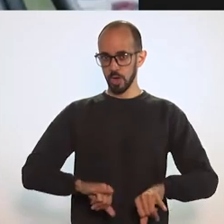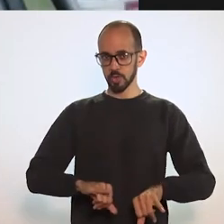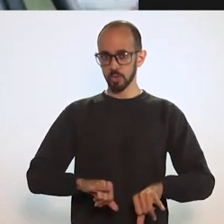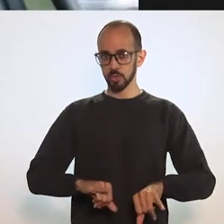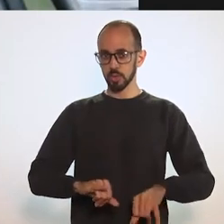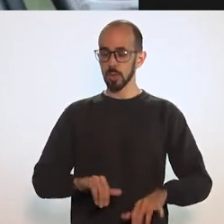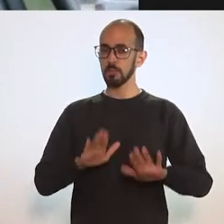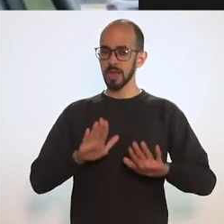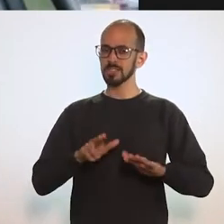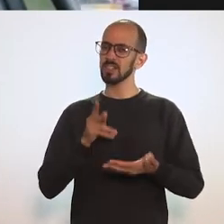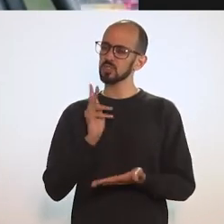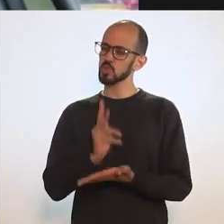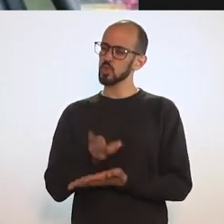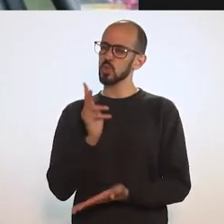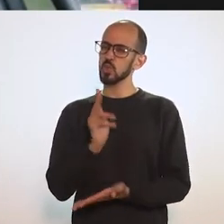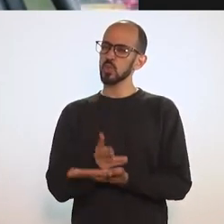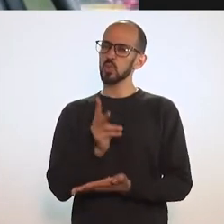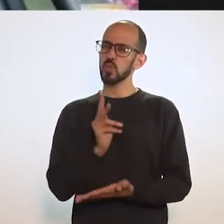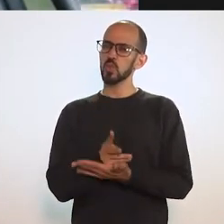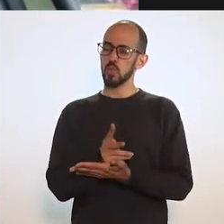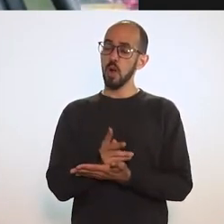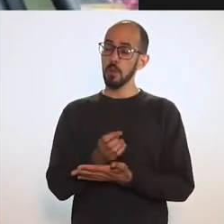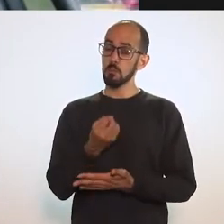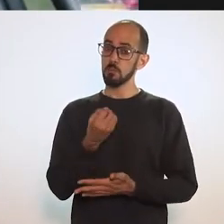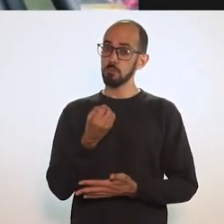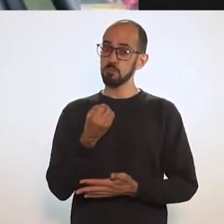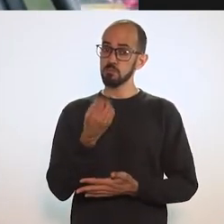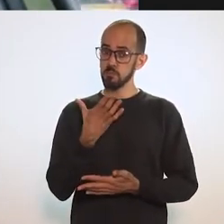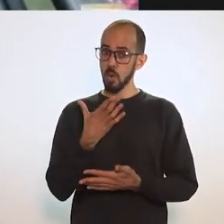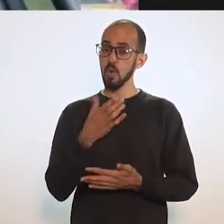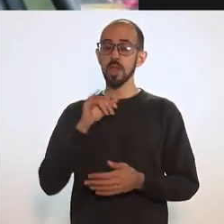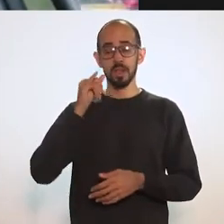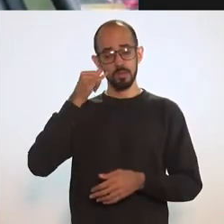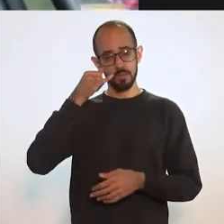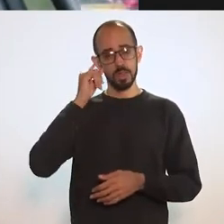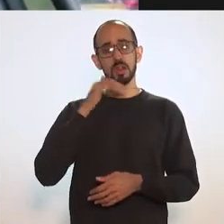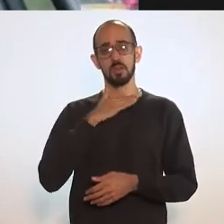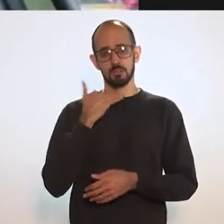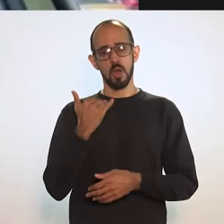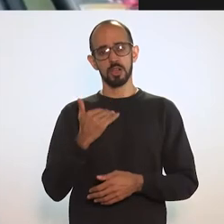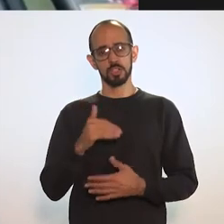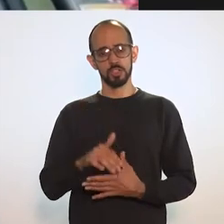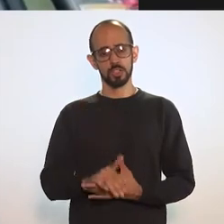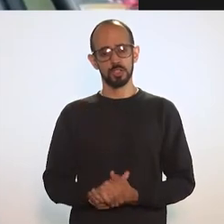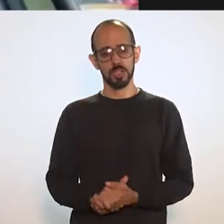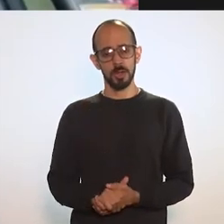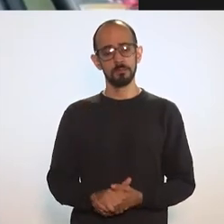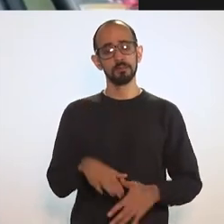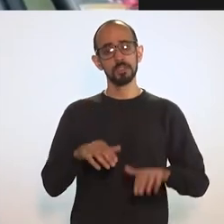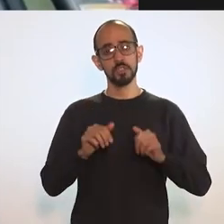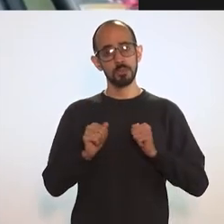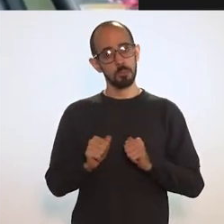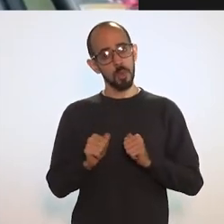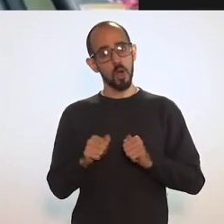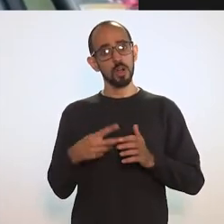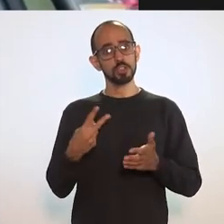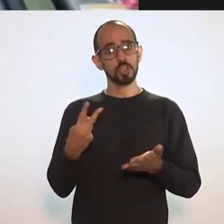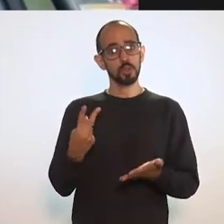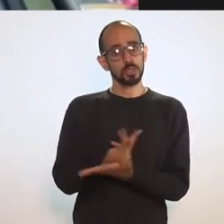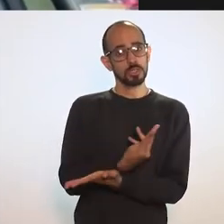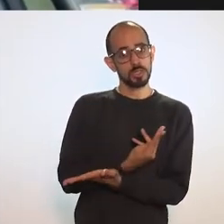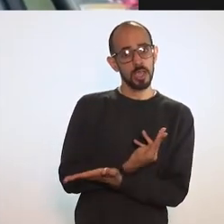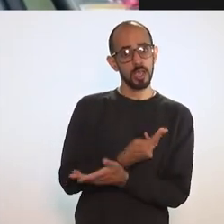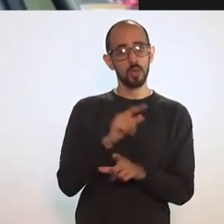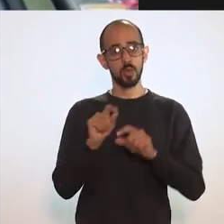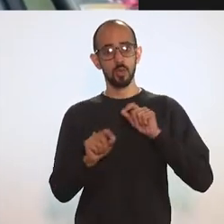fato, seguem com uma eficácia muito boa, prevenindo a doença grave e o óbito. A gente pode ter realmente perdido alguma eficácia